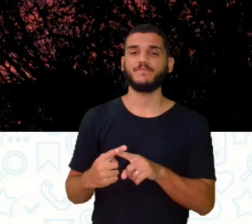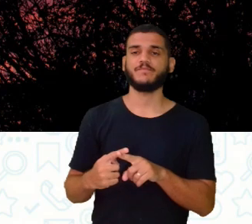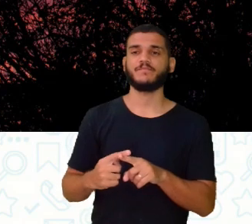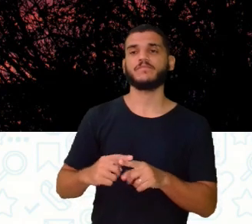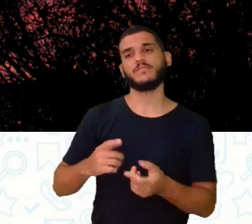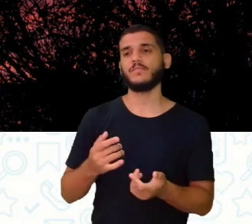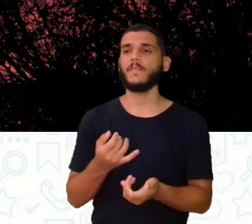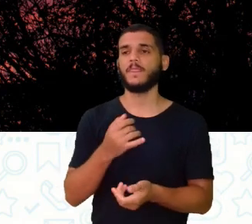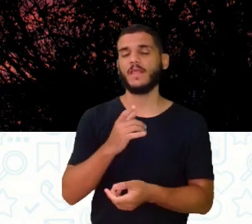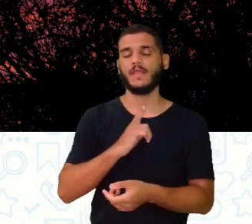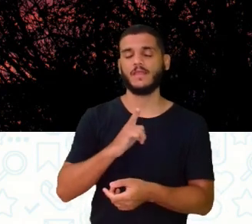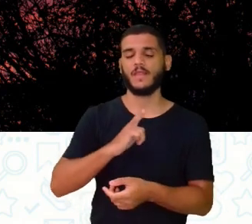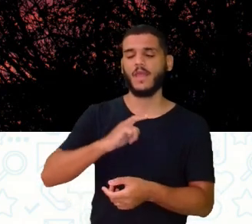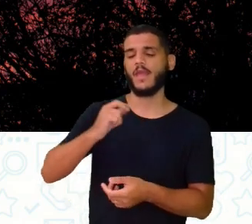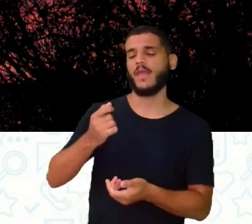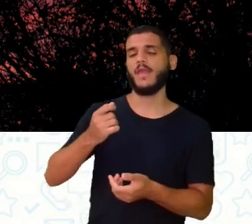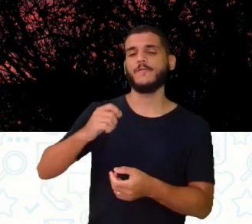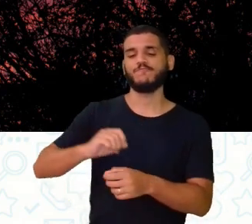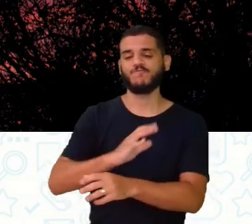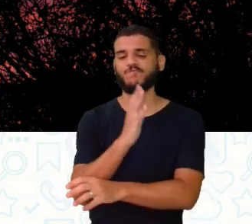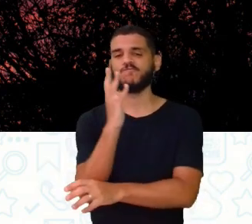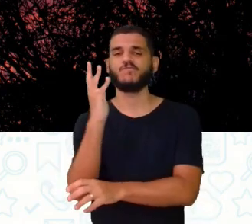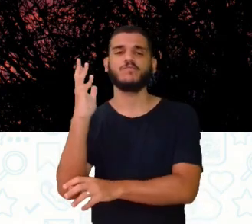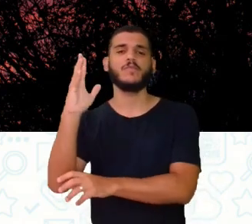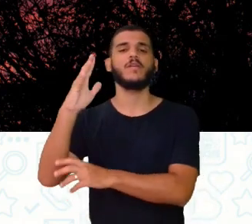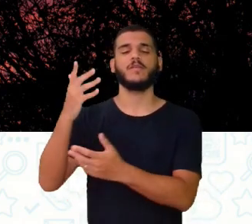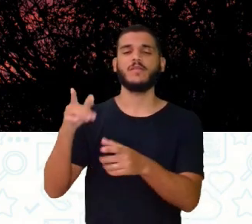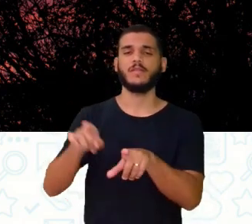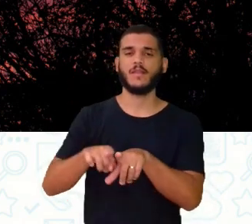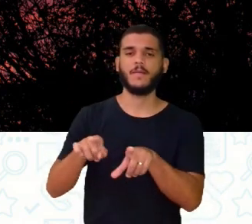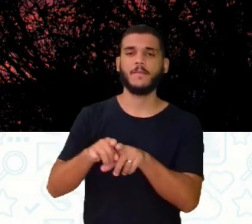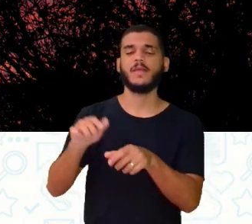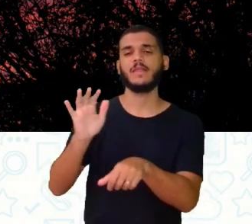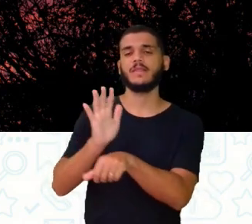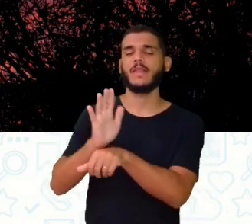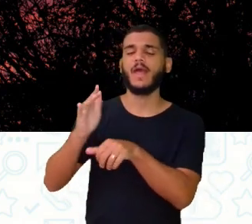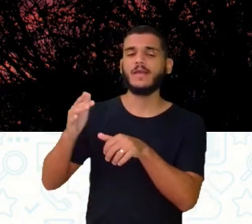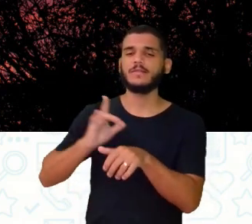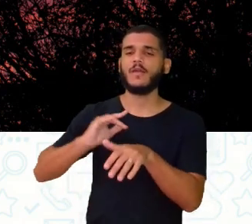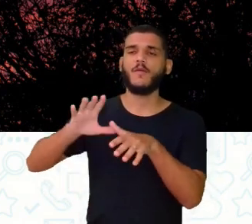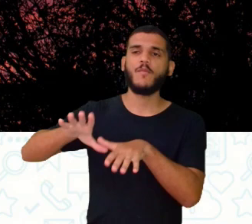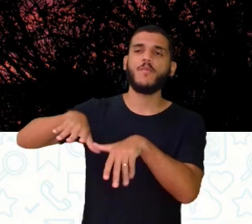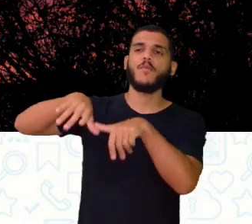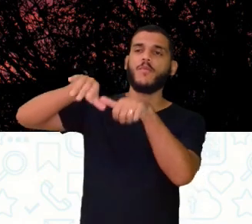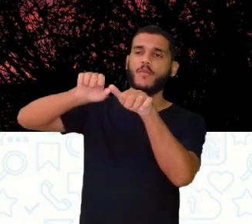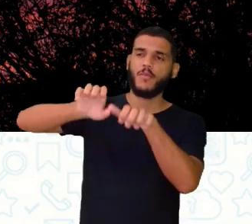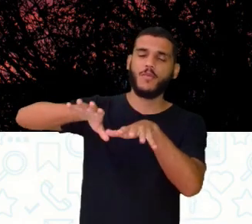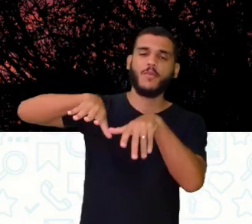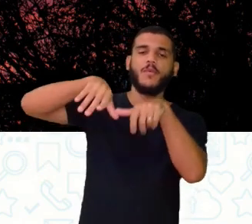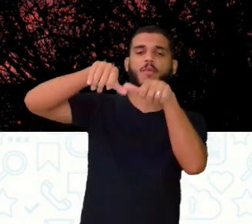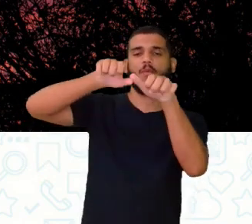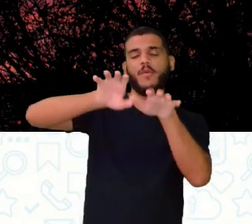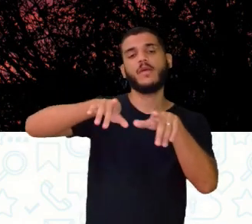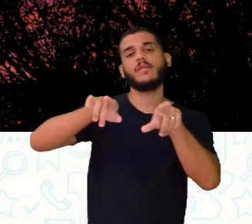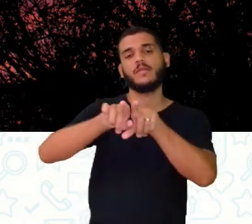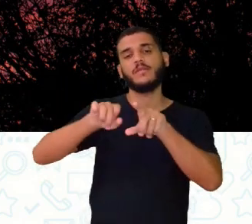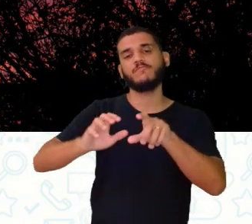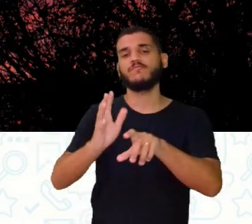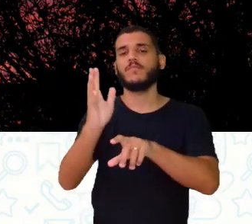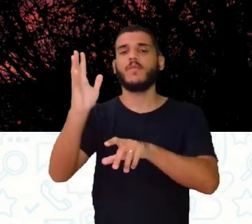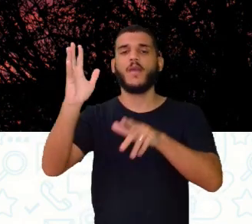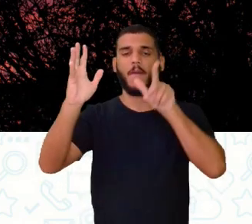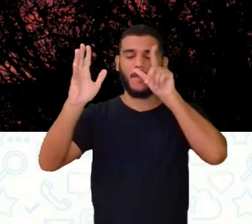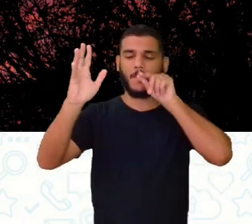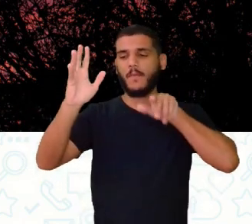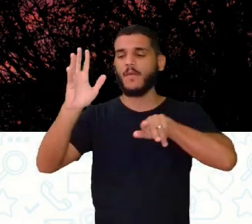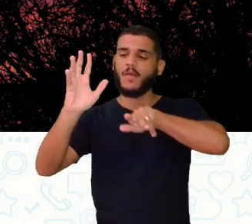sua aranha, de uma tarde e suas garças, de um pássaro e sua árvore.